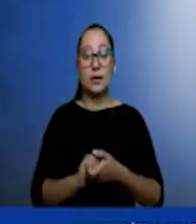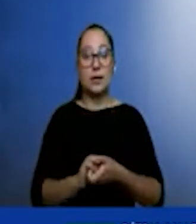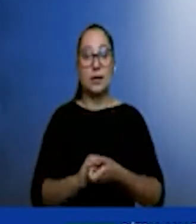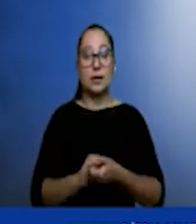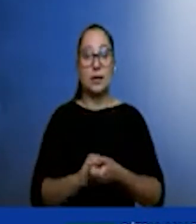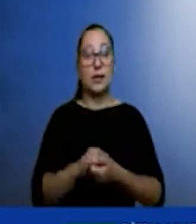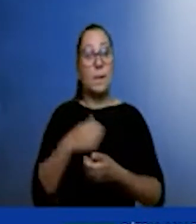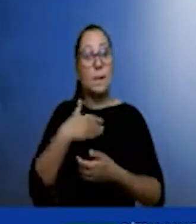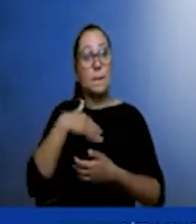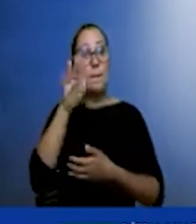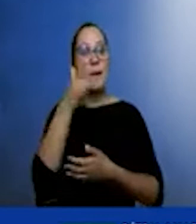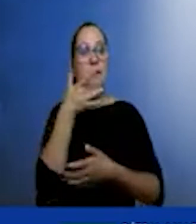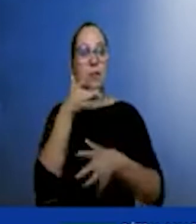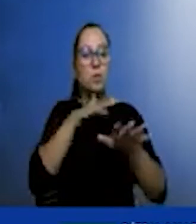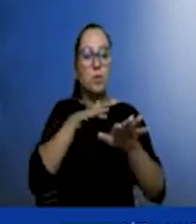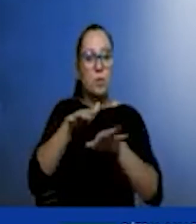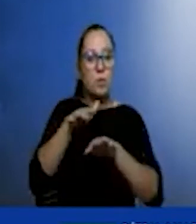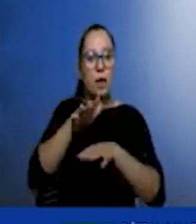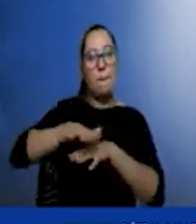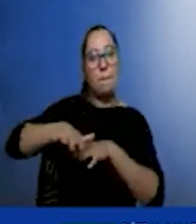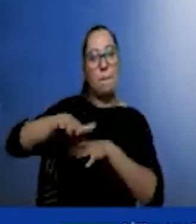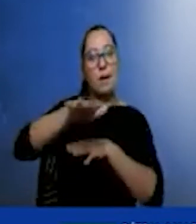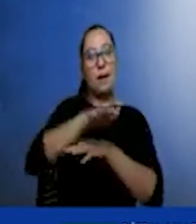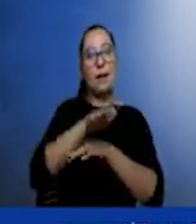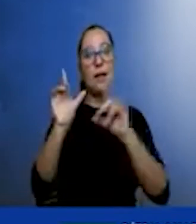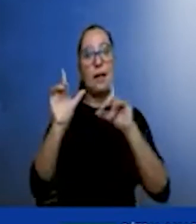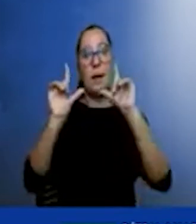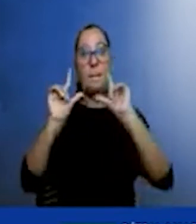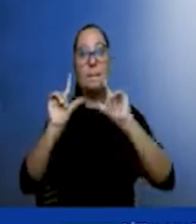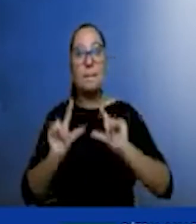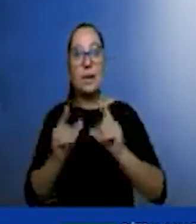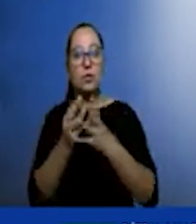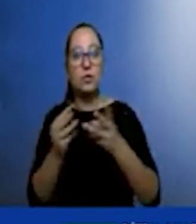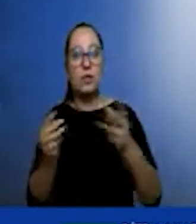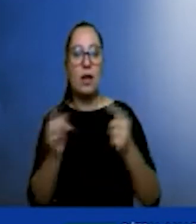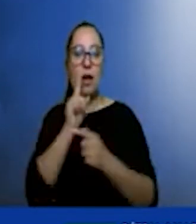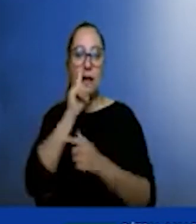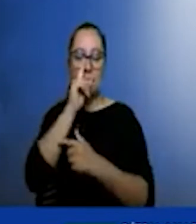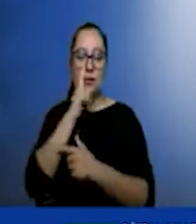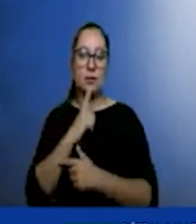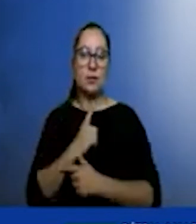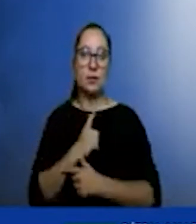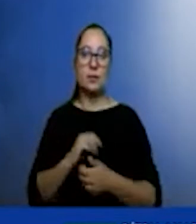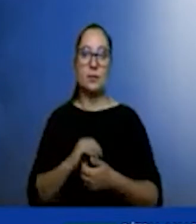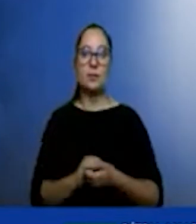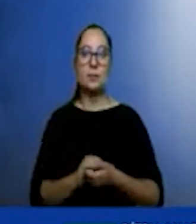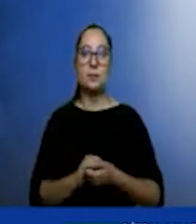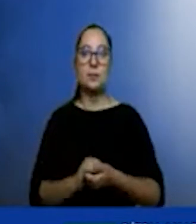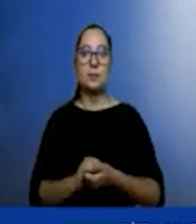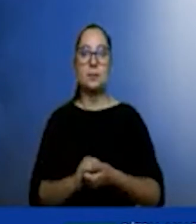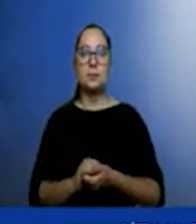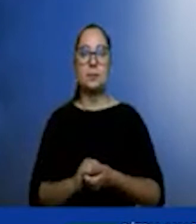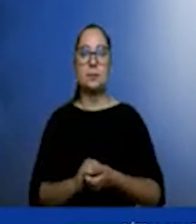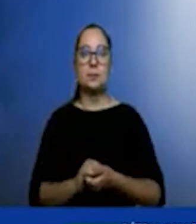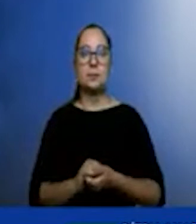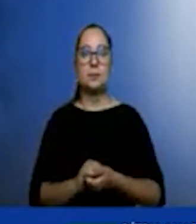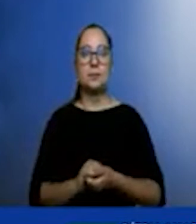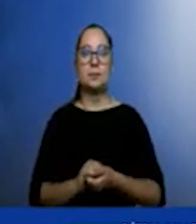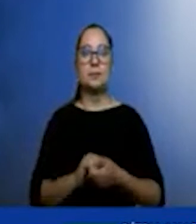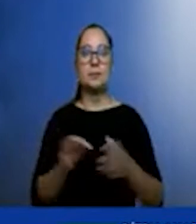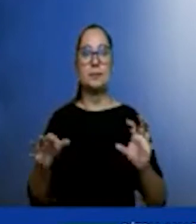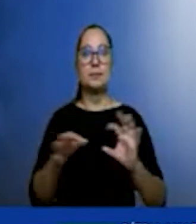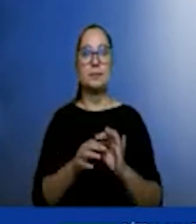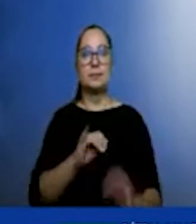mais dinâmico esse mercado e menos vulnerável ele vai ser. Bom, eu vou botar agora o Júlio também dentro do jogo.